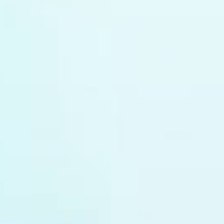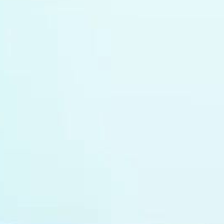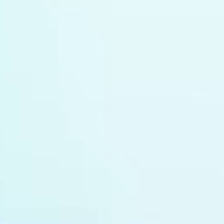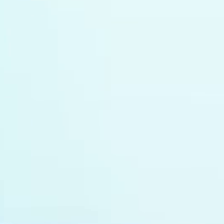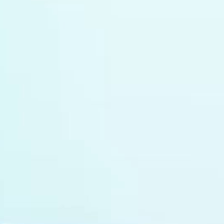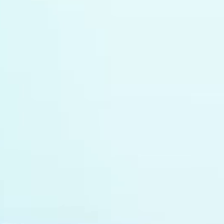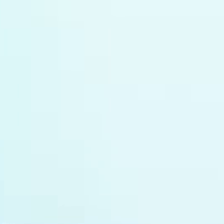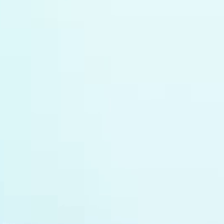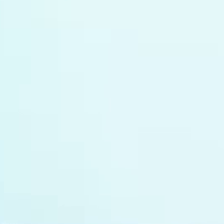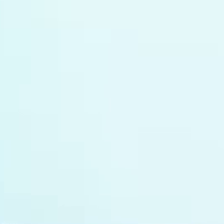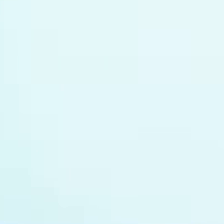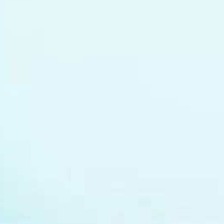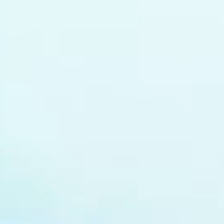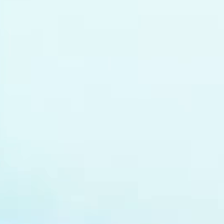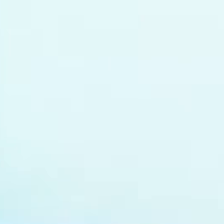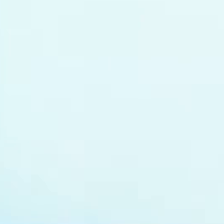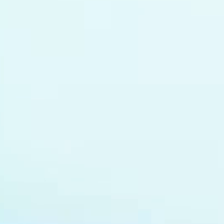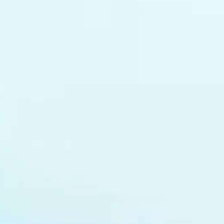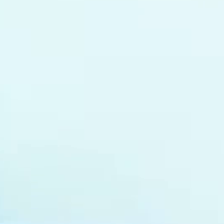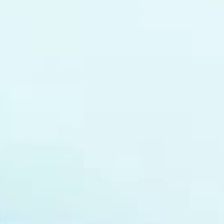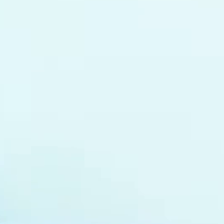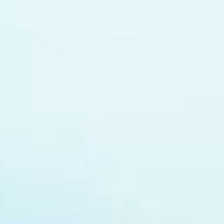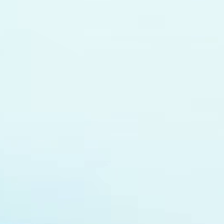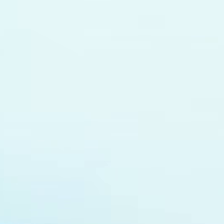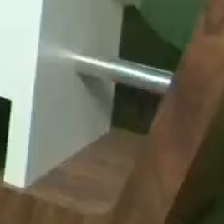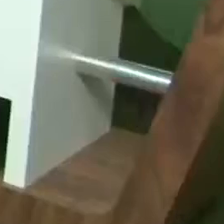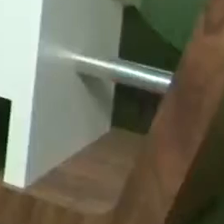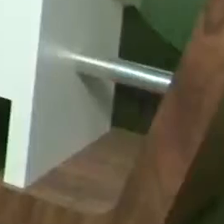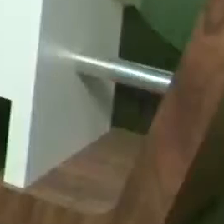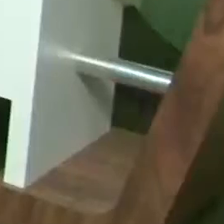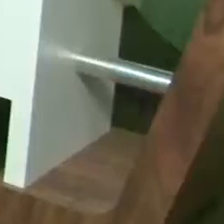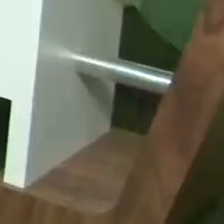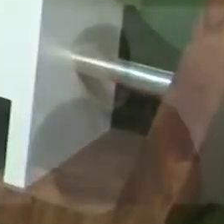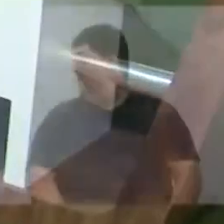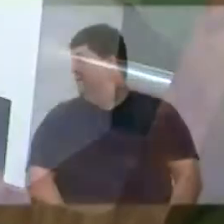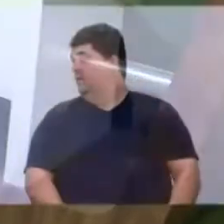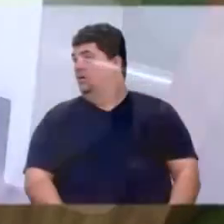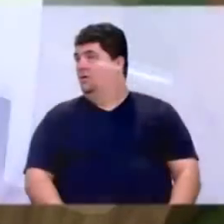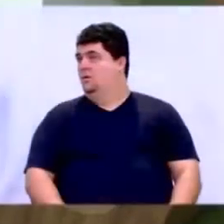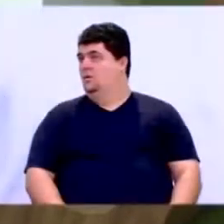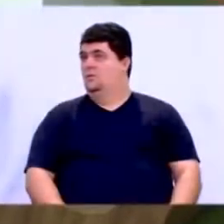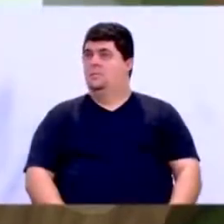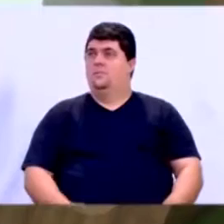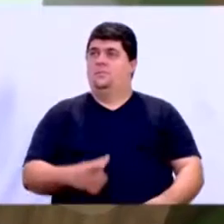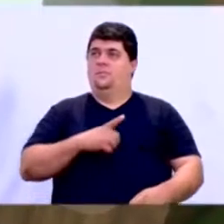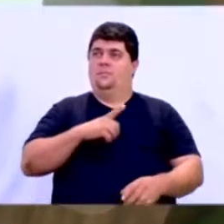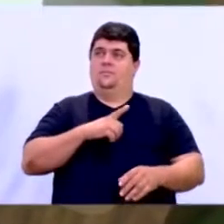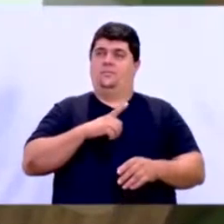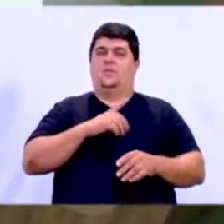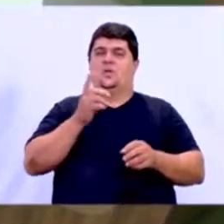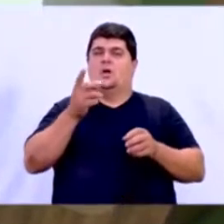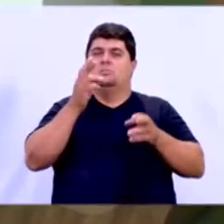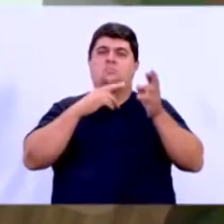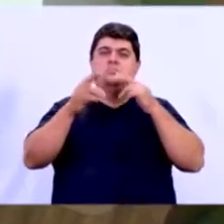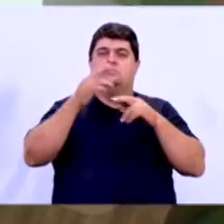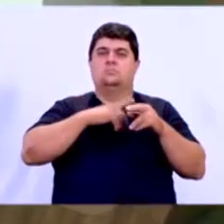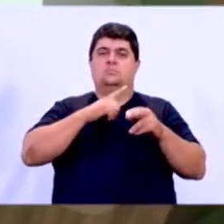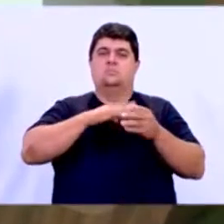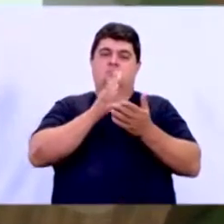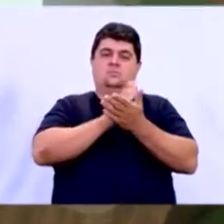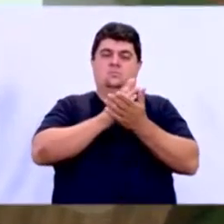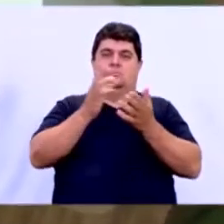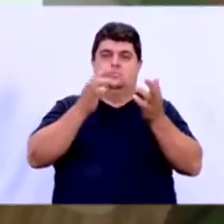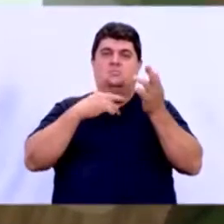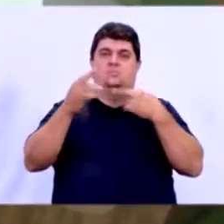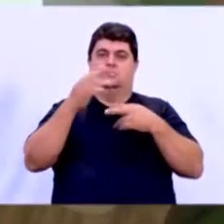criatividade de vocês, tá? Vamos verificar aqui com o professor Gilberto. Alguém respondeu a atividade? Alguém mandou aqui? Nós já estamos com algumas